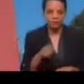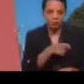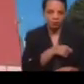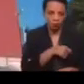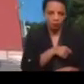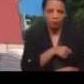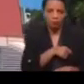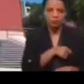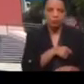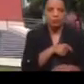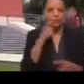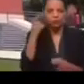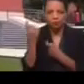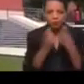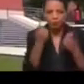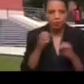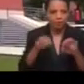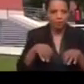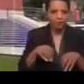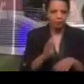tinham terminado as buscas.